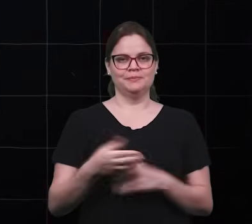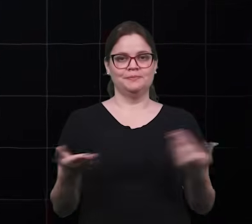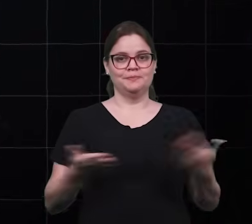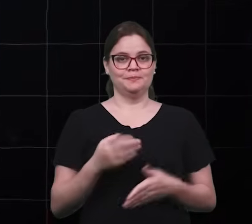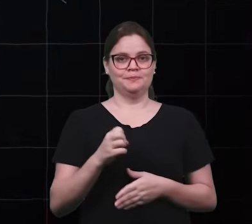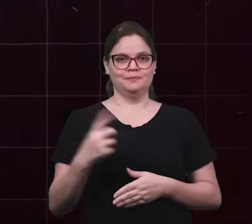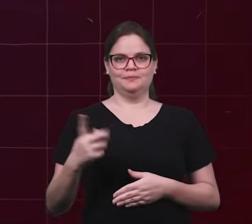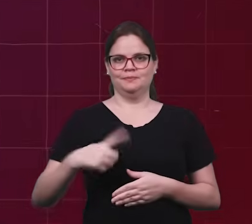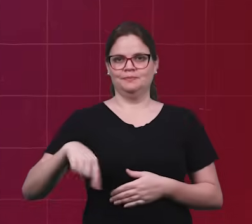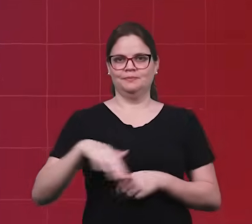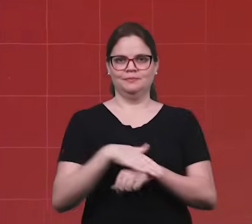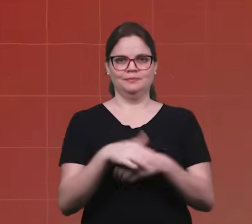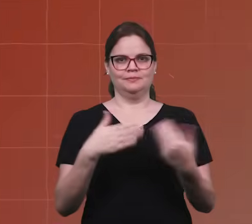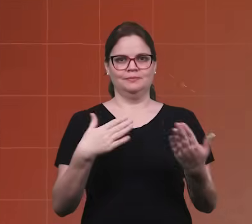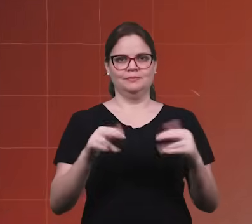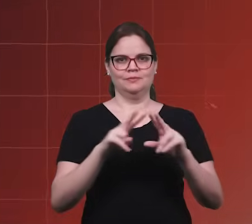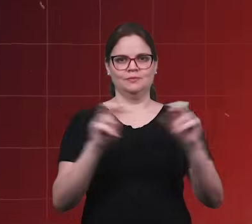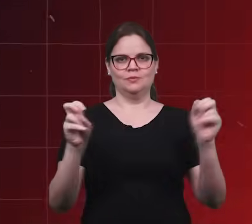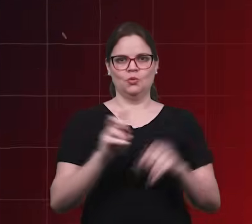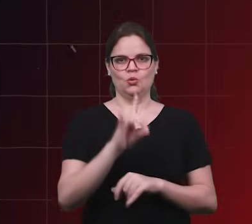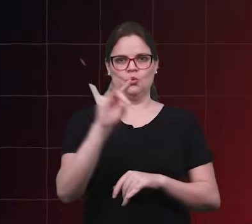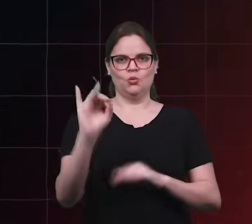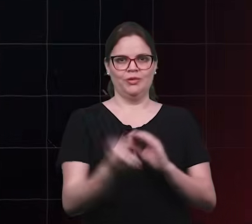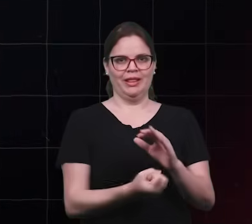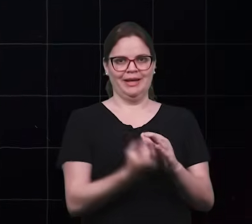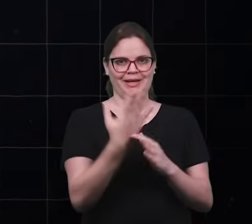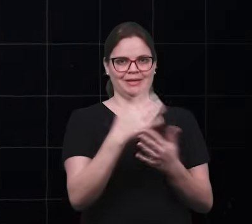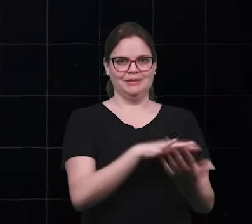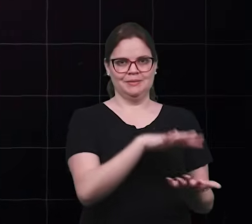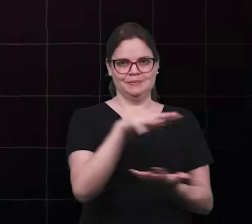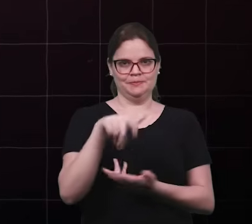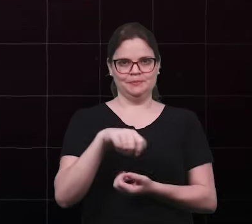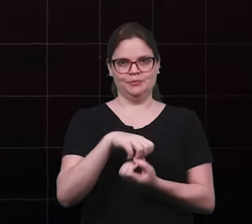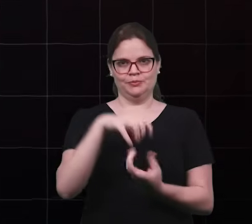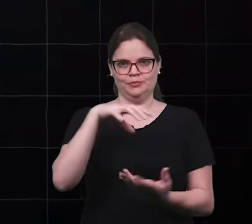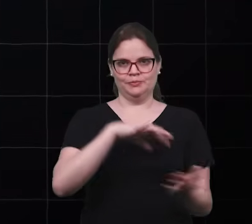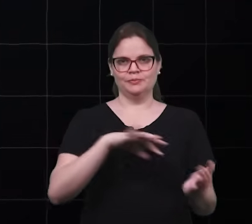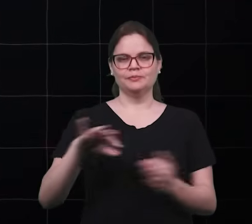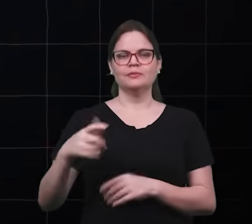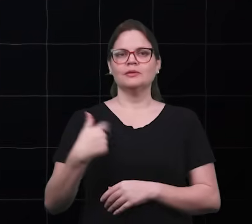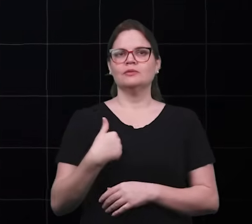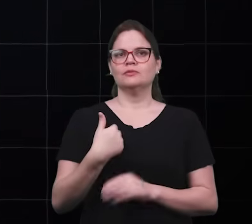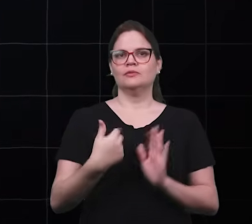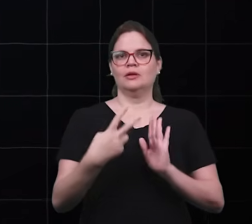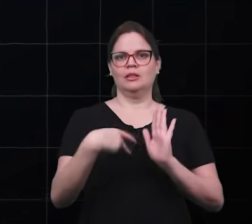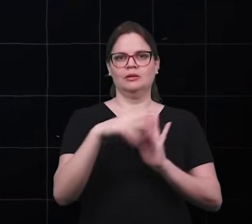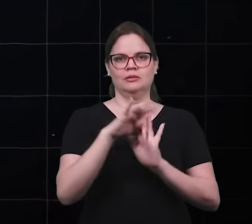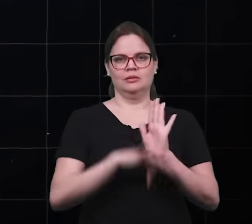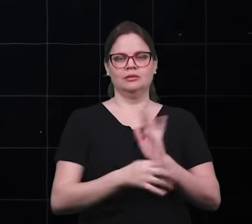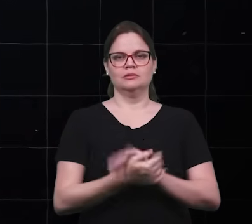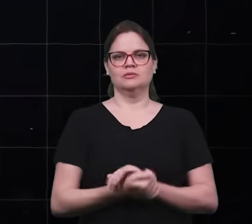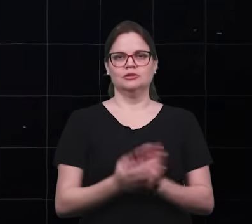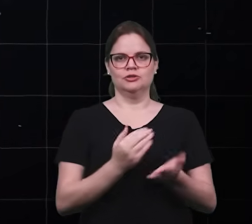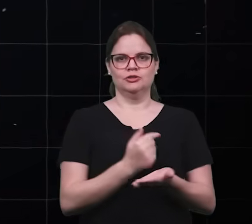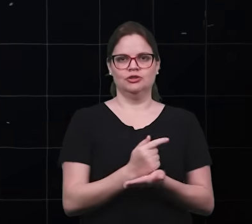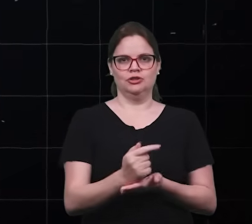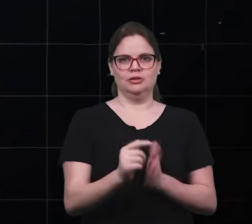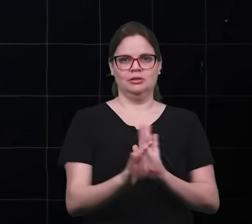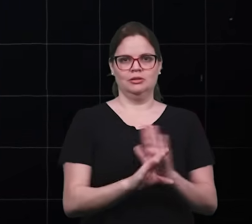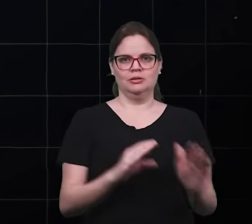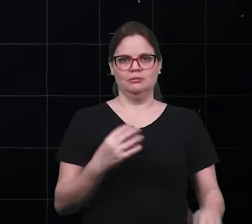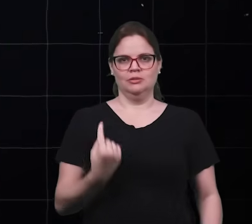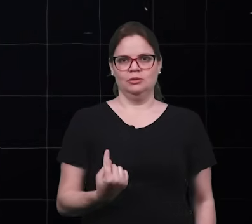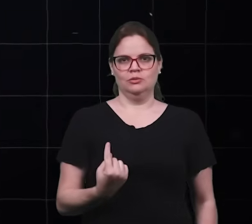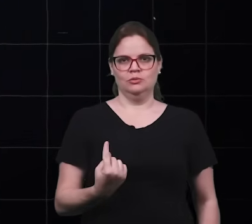temos falado sobre os dias da criação. Eu gostaria de deixar um texto aqui, no livro de Gênesis, no capítulo 1, no